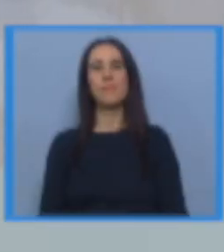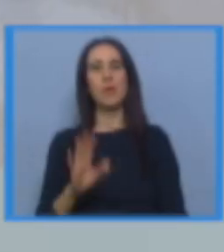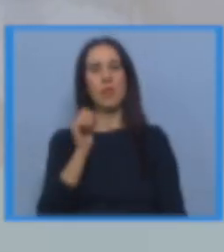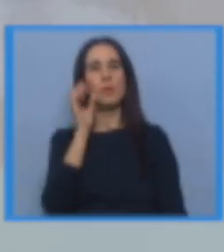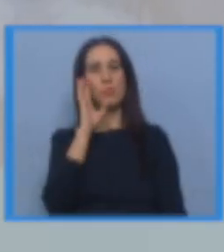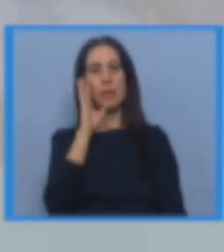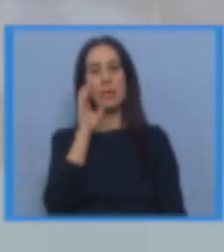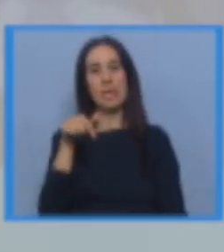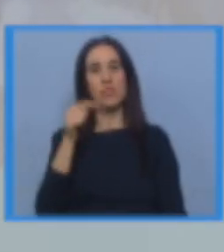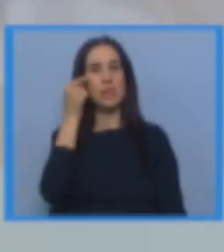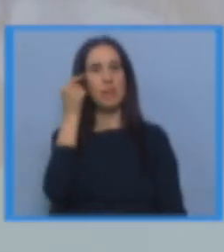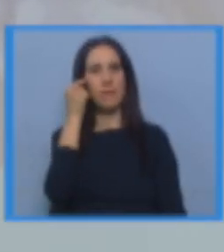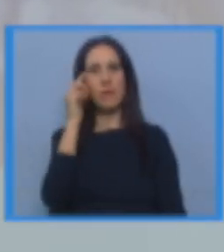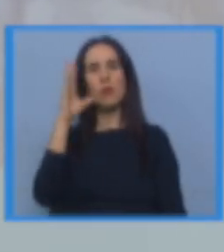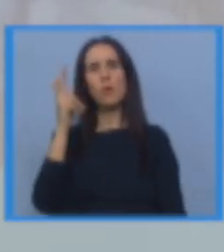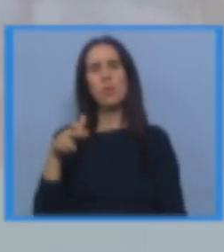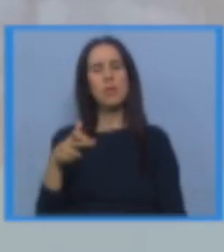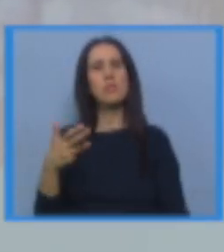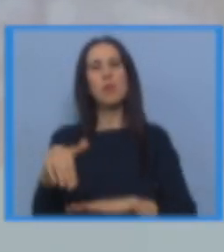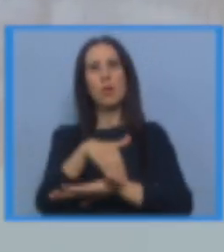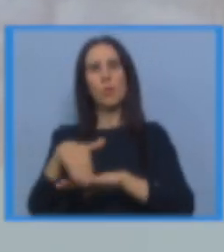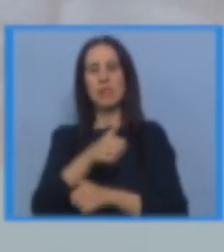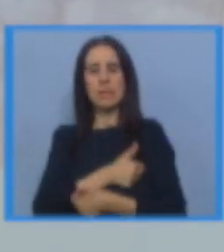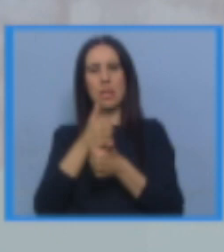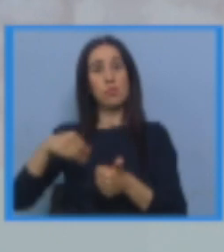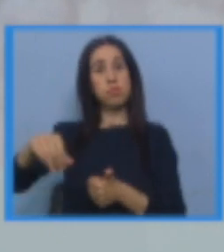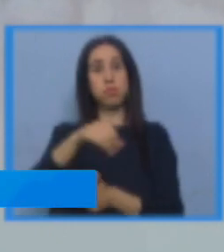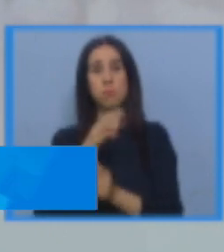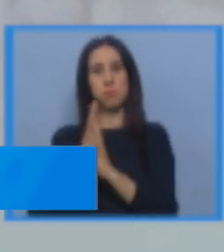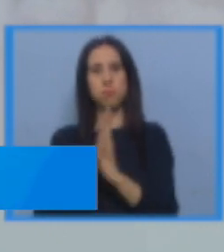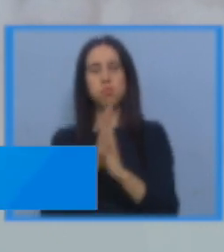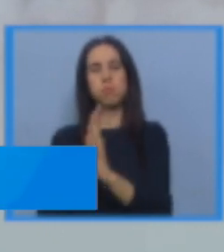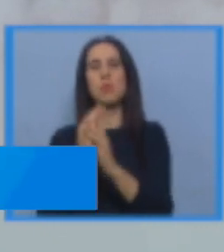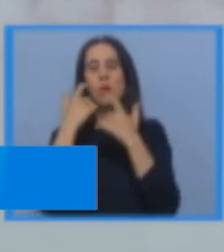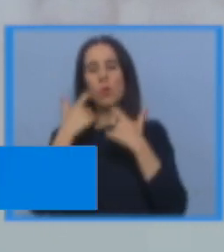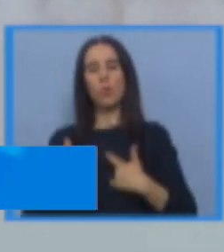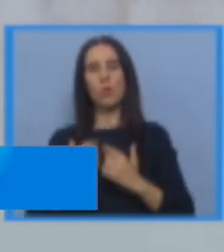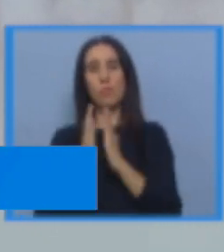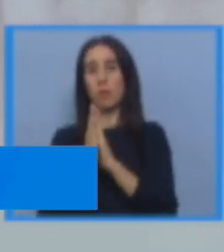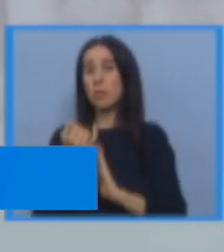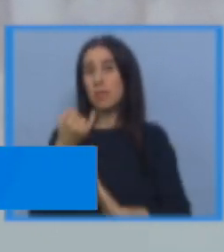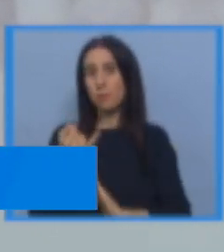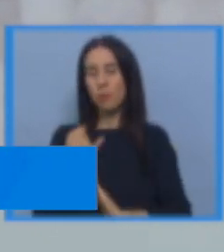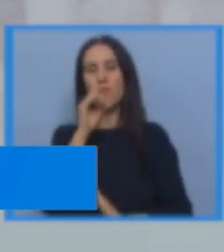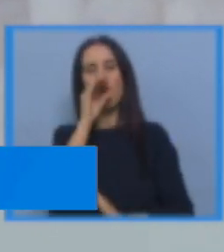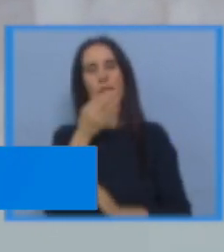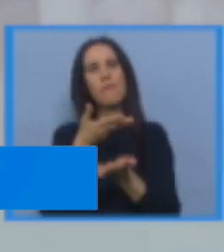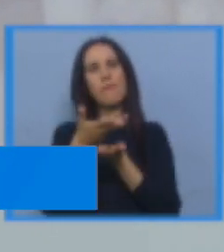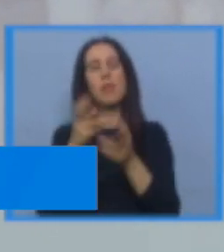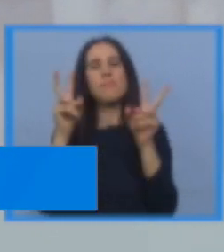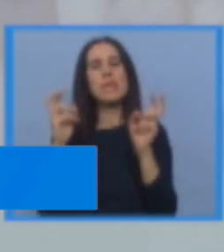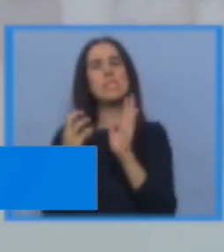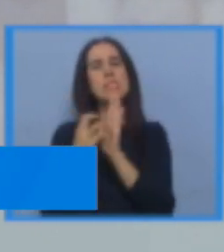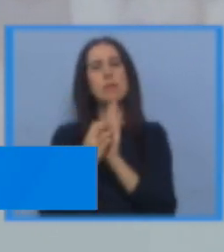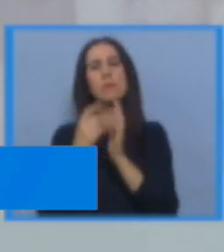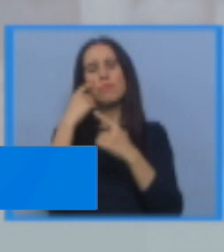Olá, muito boa tarde. Esta quinta-feira acontece nas ruas de muitas cidades a procissão do Corpo de Deus. Daqui a pouco vamos falar-lhe do simbolismo